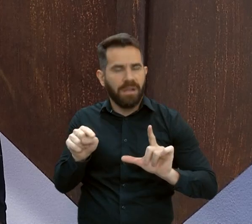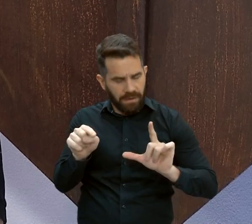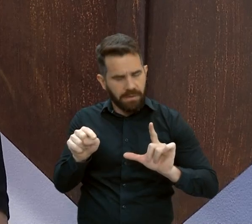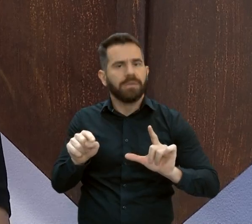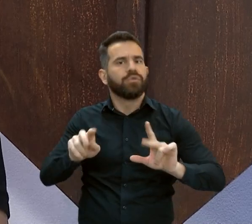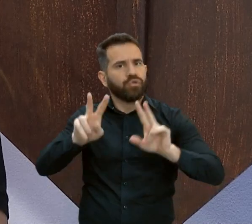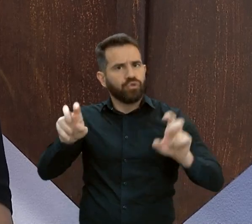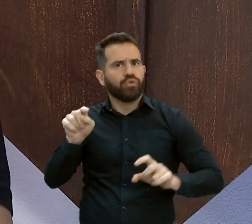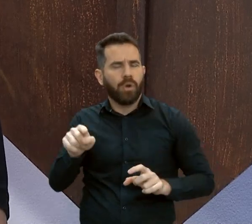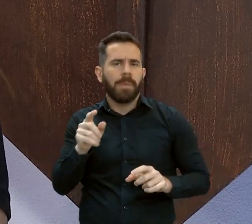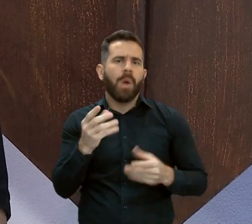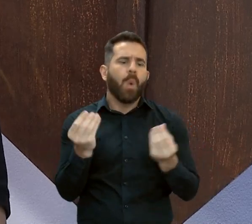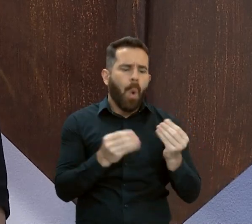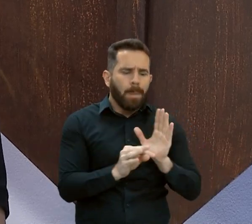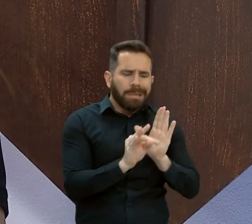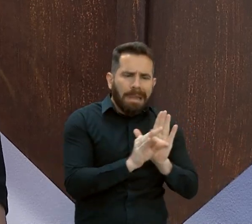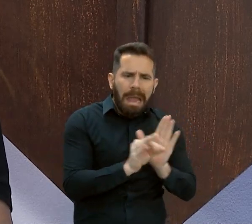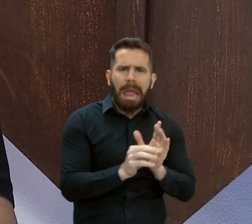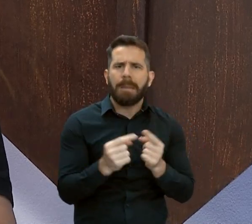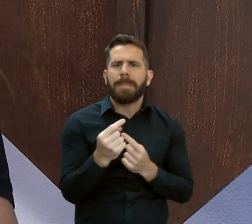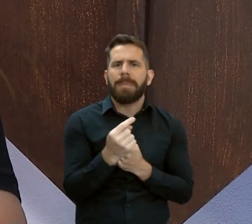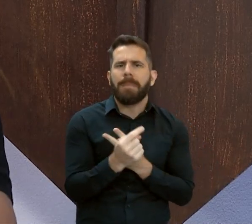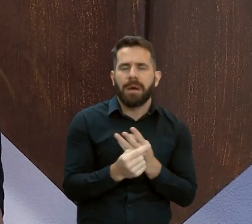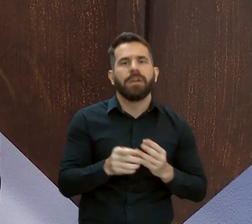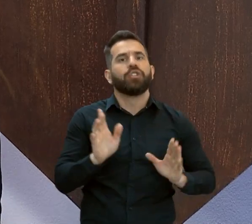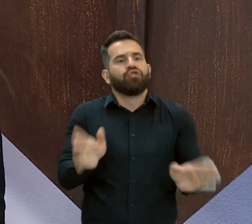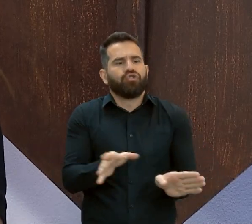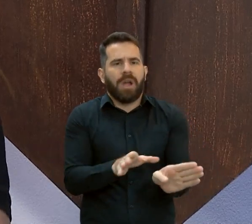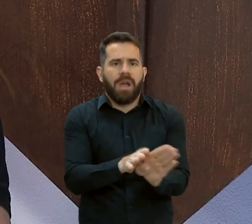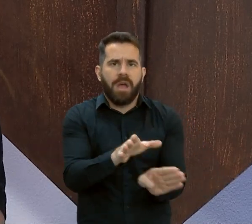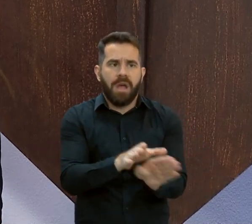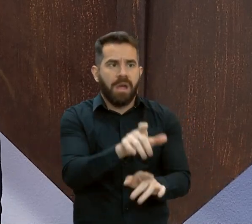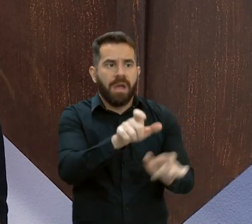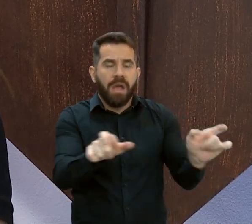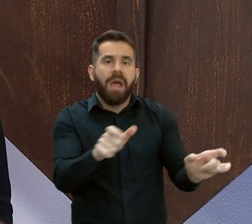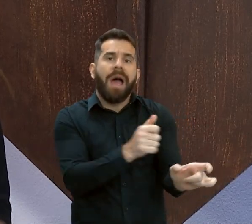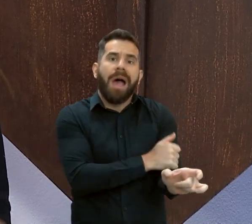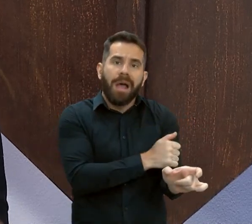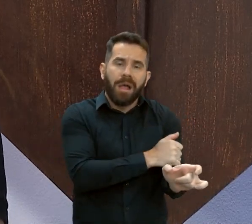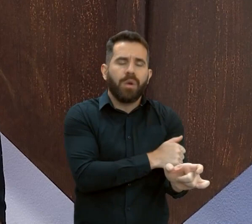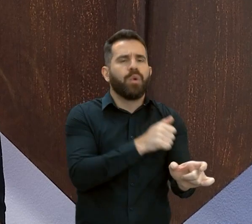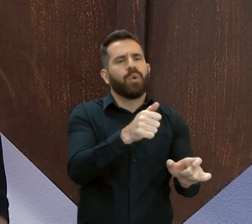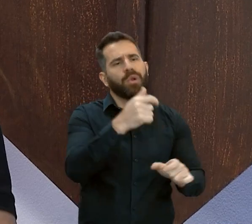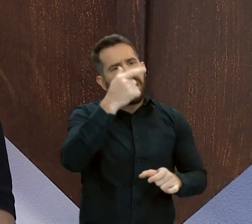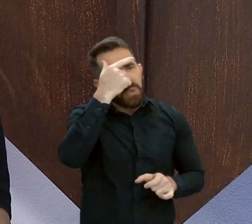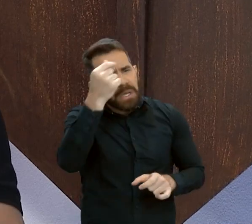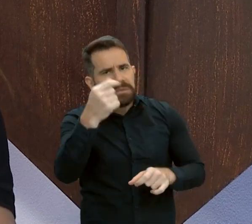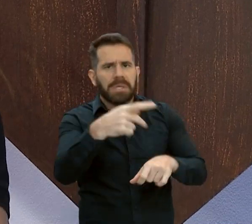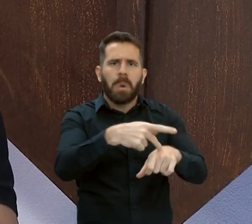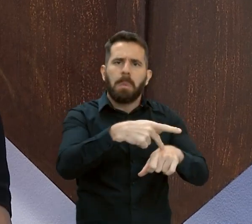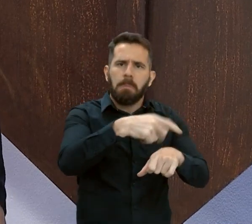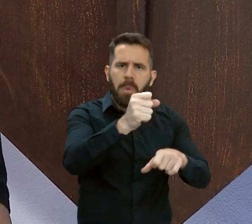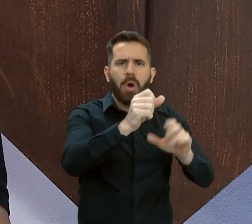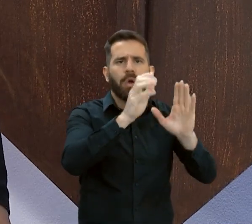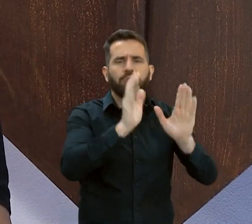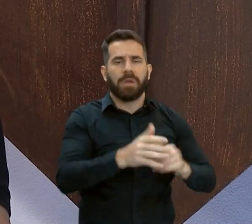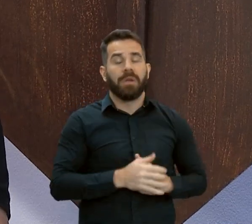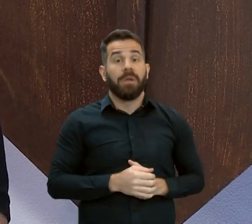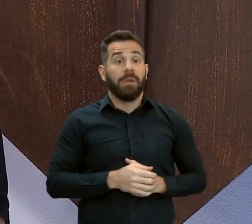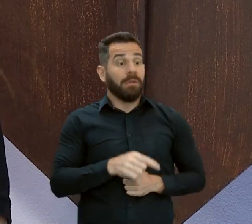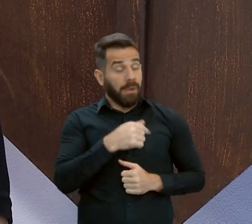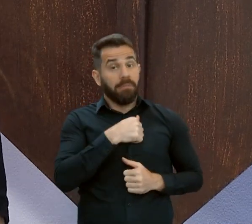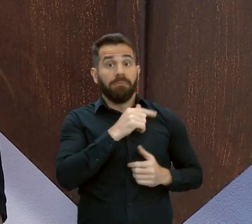né? Então, com orientação de alunos tanto na pós-graduação, na graduação, né? Então, assim, teve uma evolução muito grande, né,